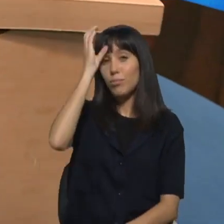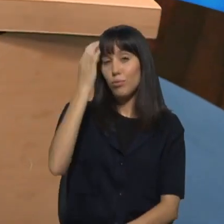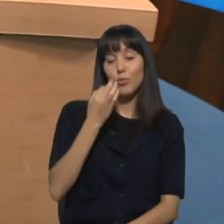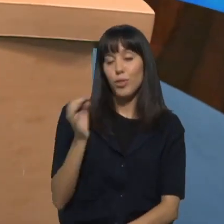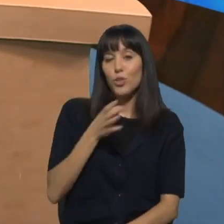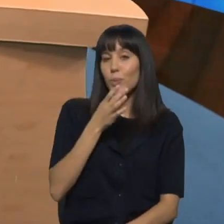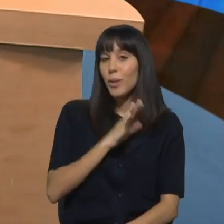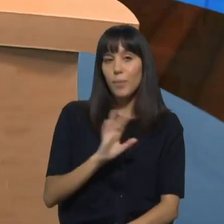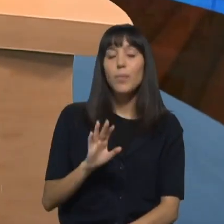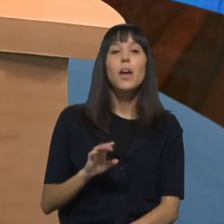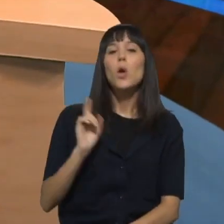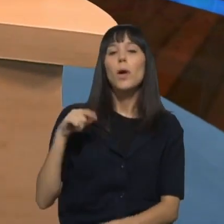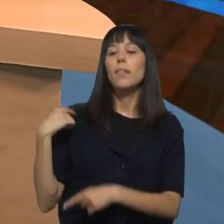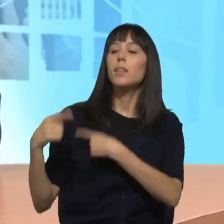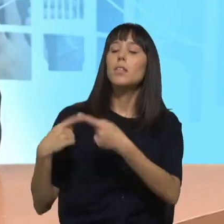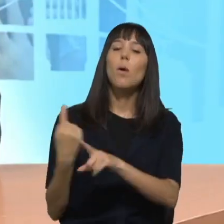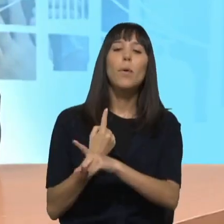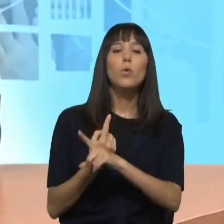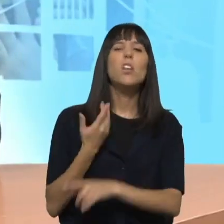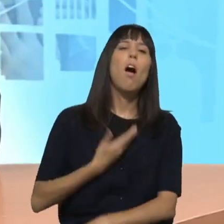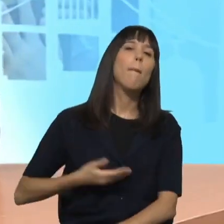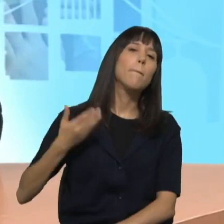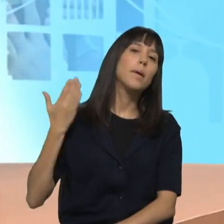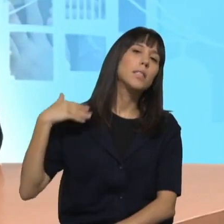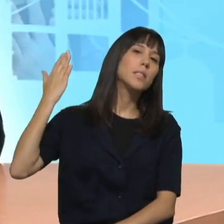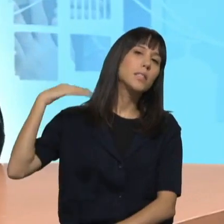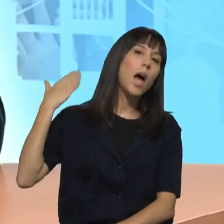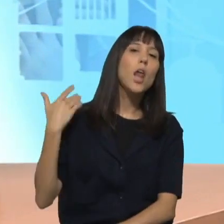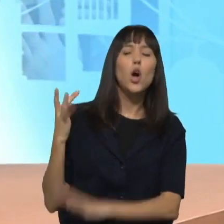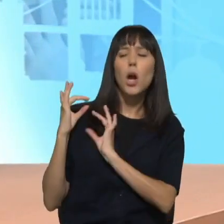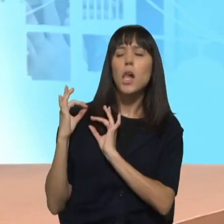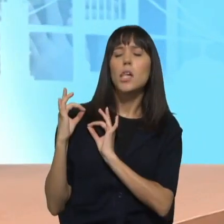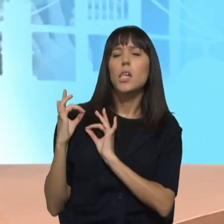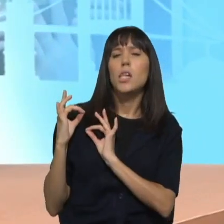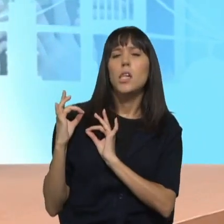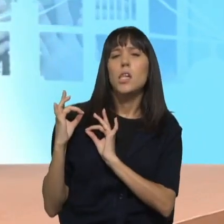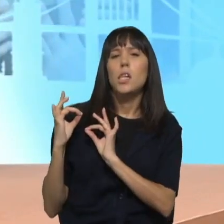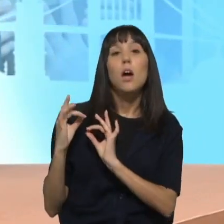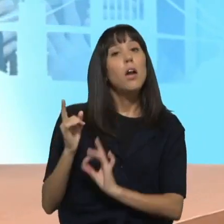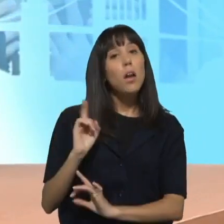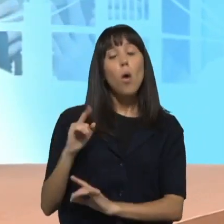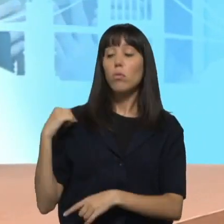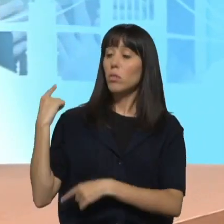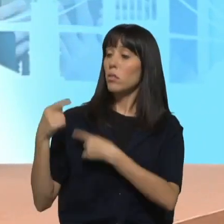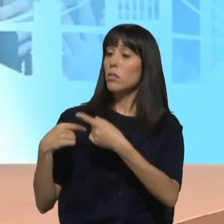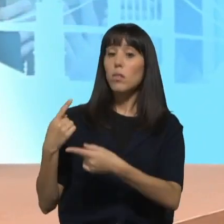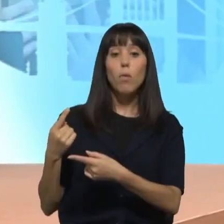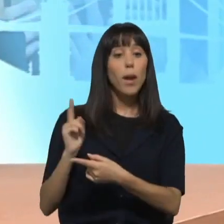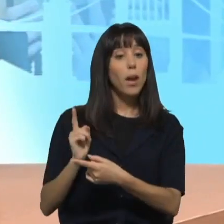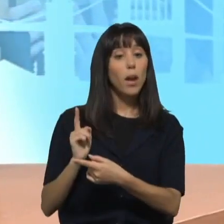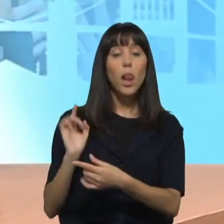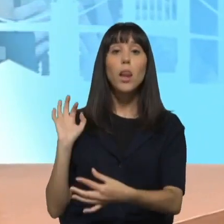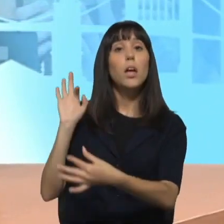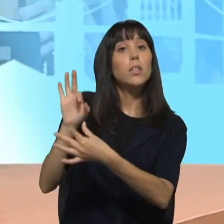não é a tradição como qualquer coisa do passado à qual eu vou agarrar-me e não me vou largar, mas esta tradição que é uma